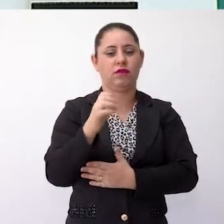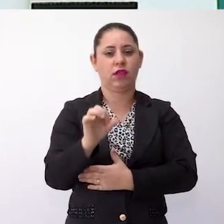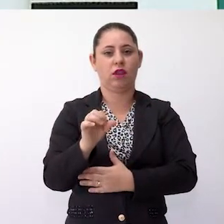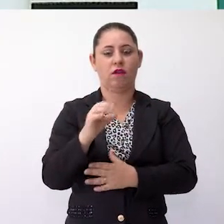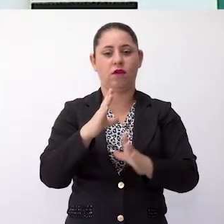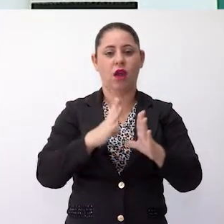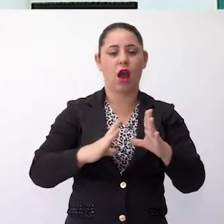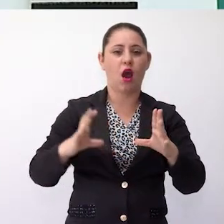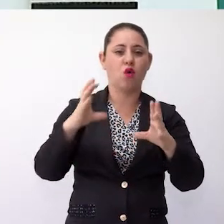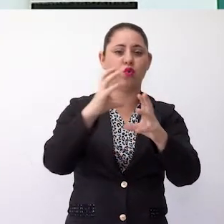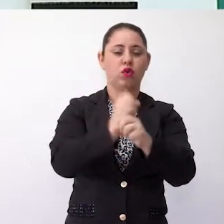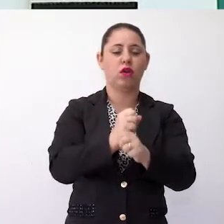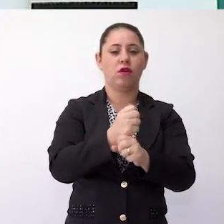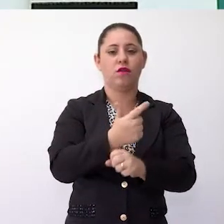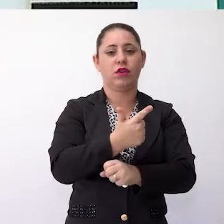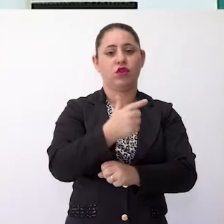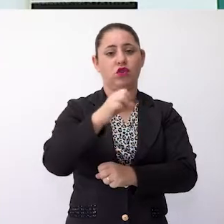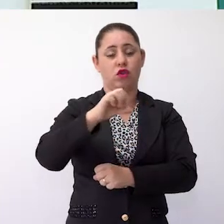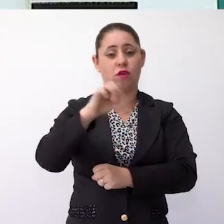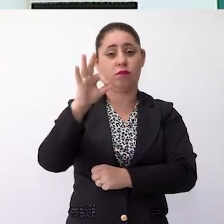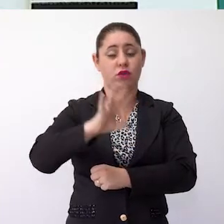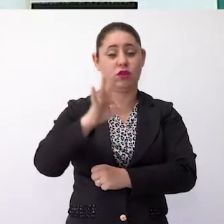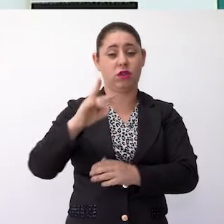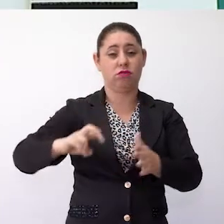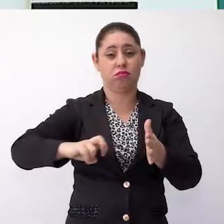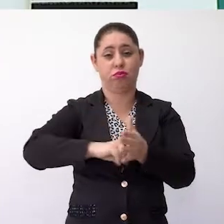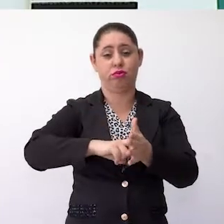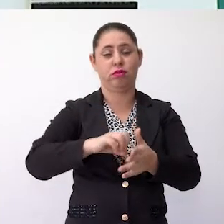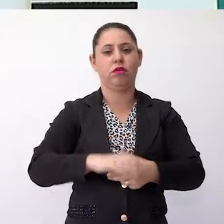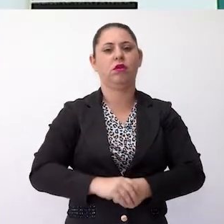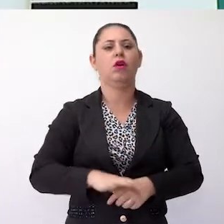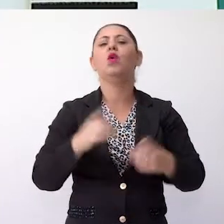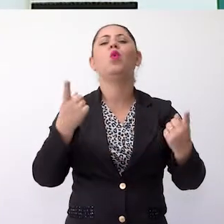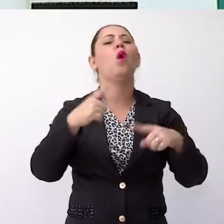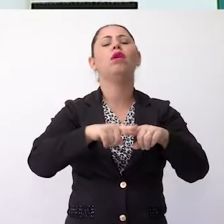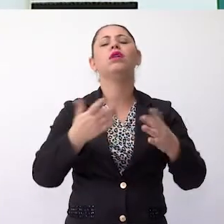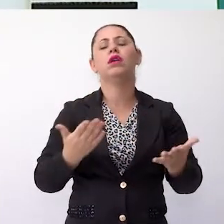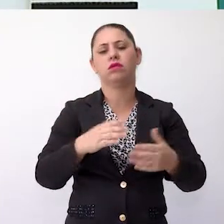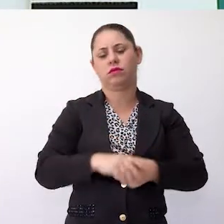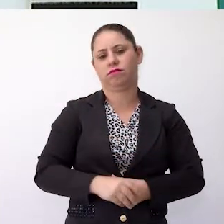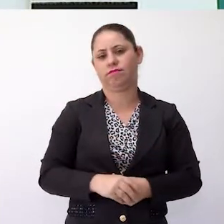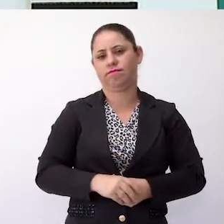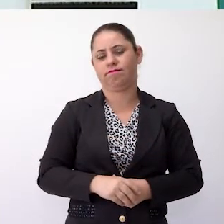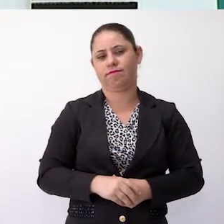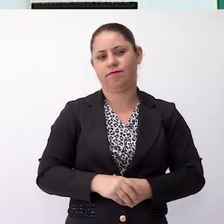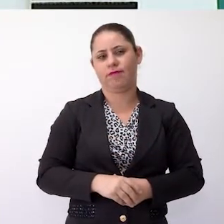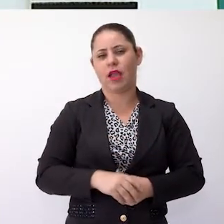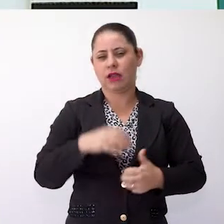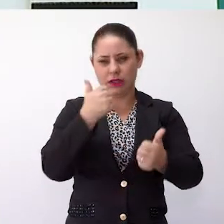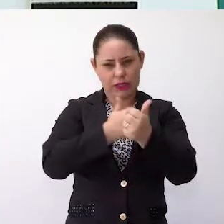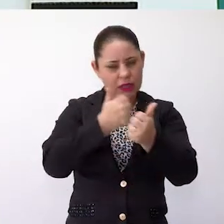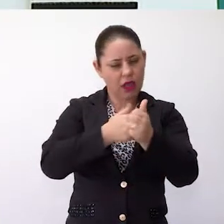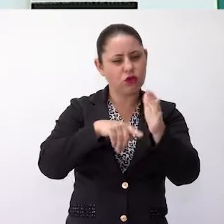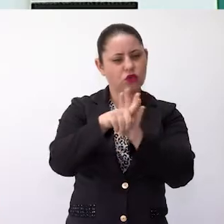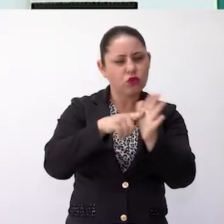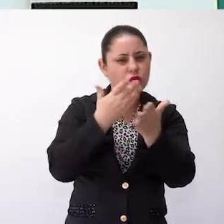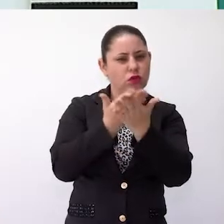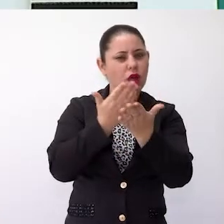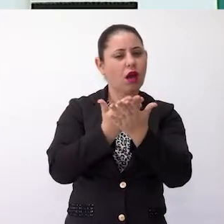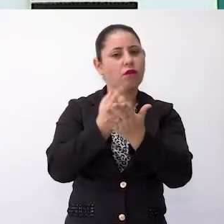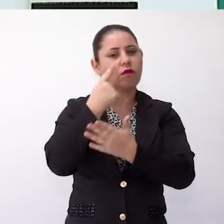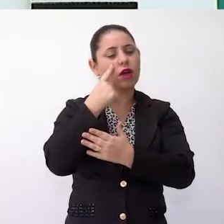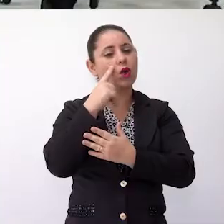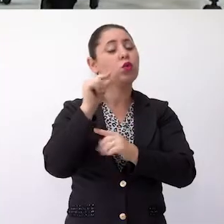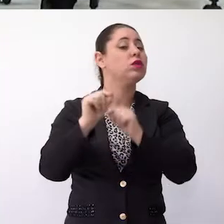aí de 29% de aumento de acidente. E quais seriam as causas desse acidente? Né? E a gente foi estudar e verificar isso.